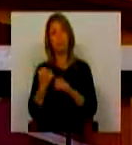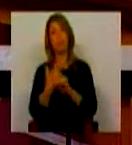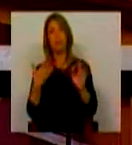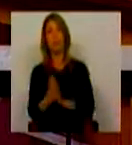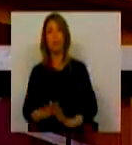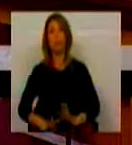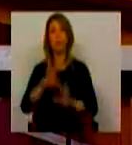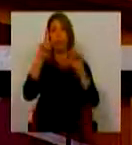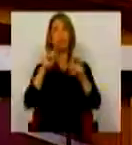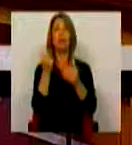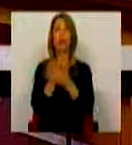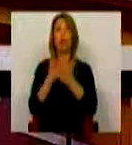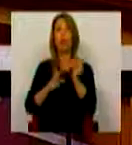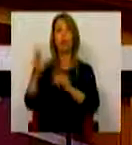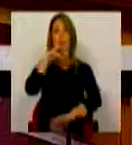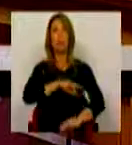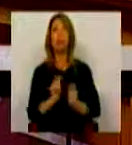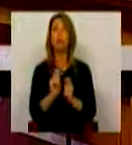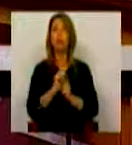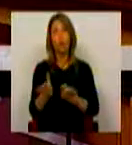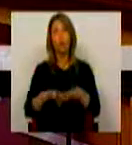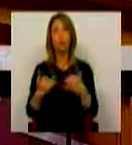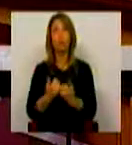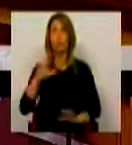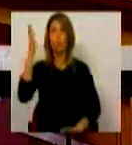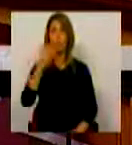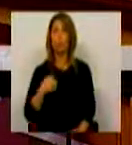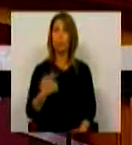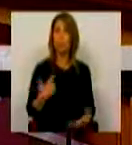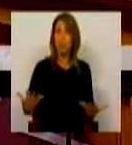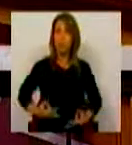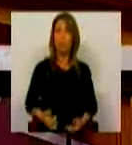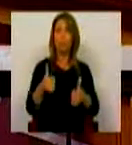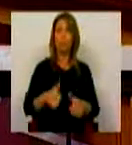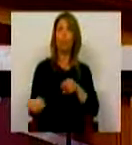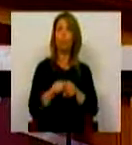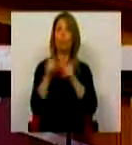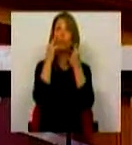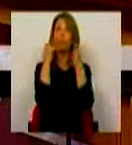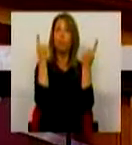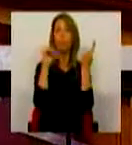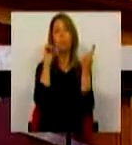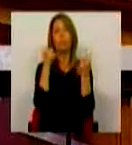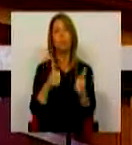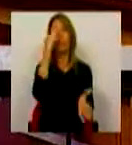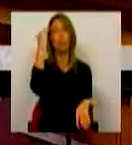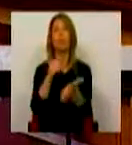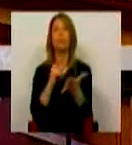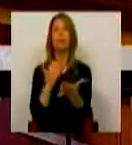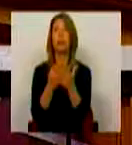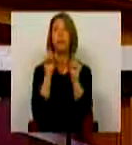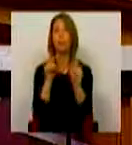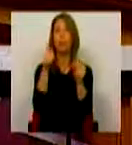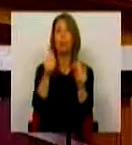aumentar rendimentos e todas as prestações sociais foi a nossa prioridade. E as boas políticas públicas dão sempre bons resultados e esses